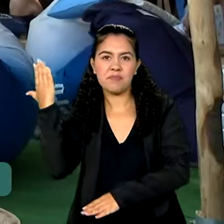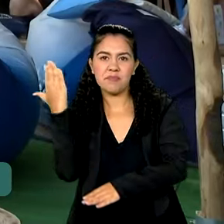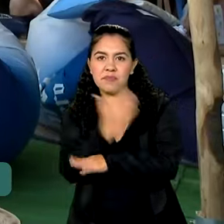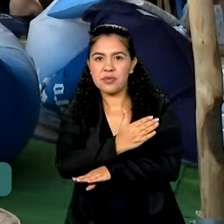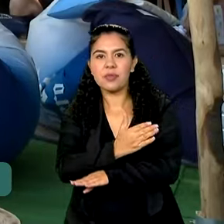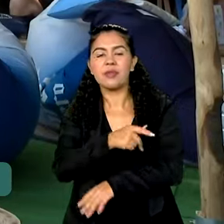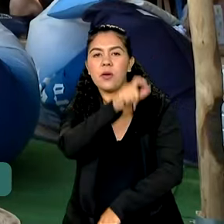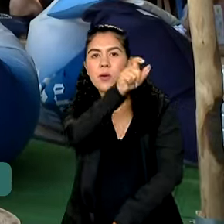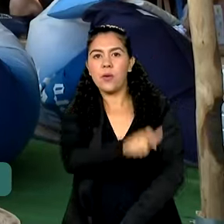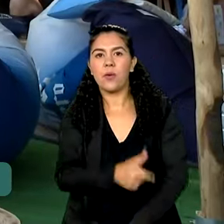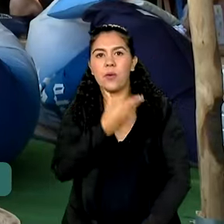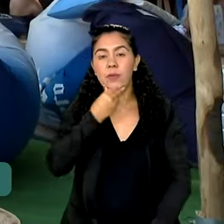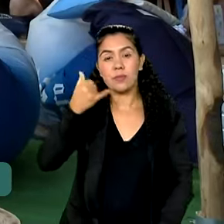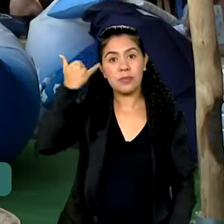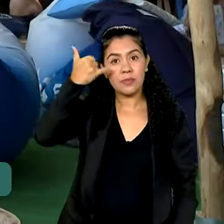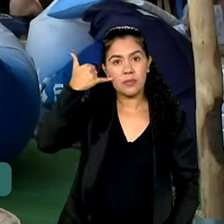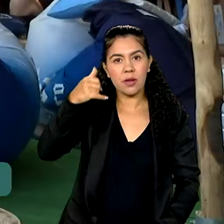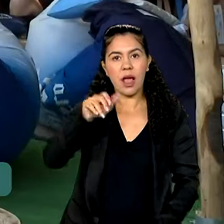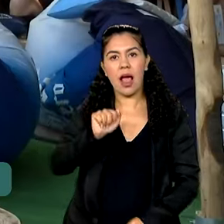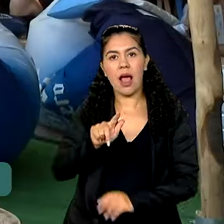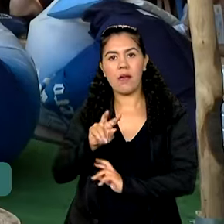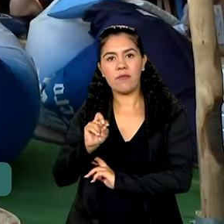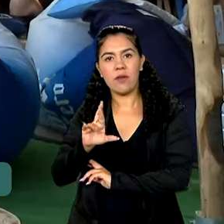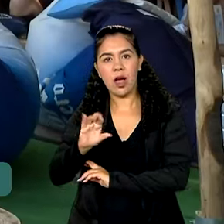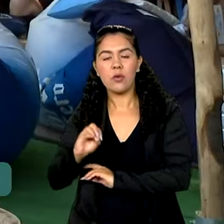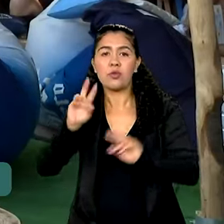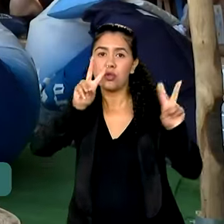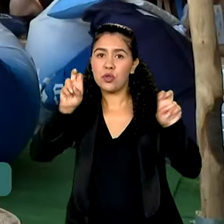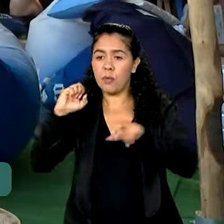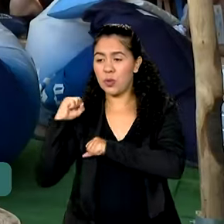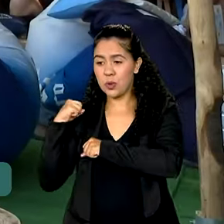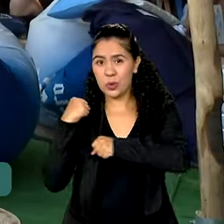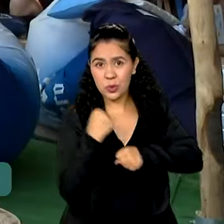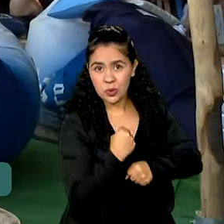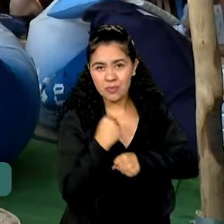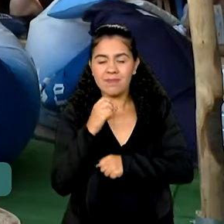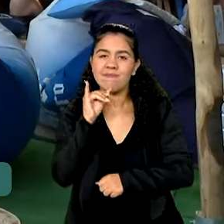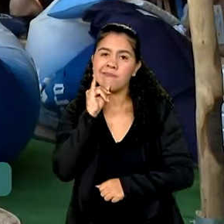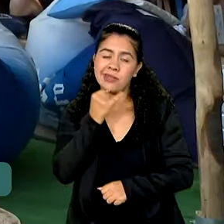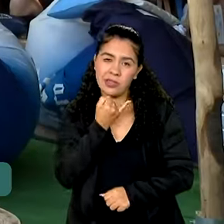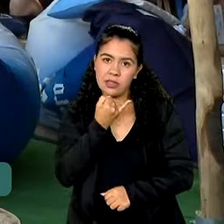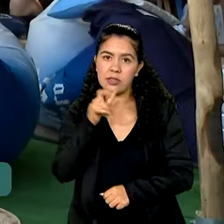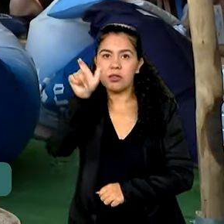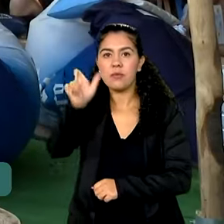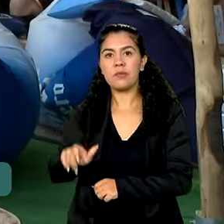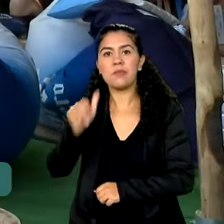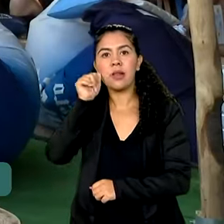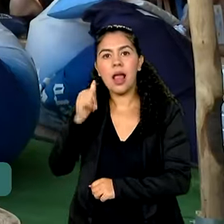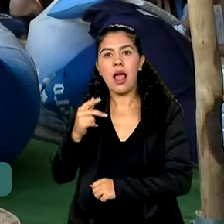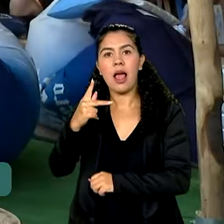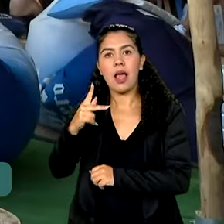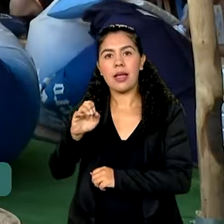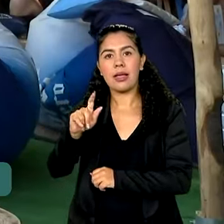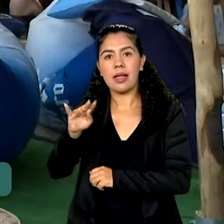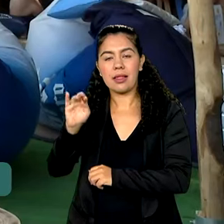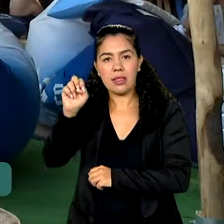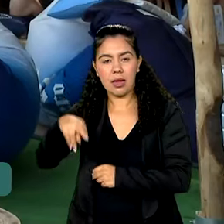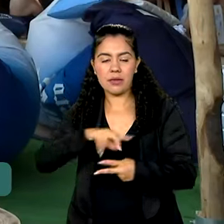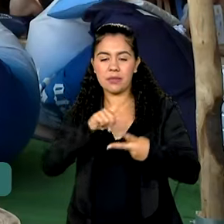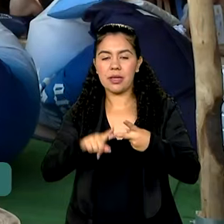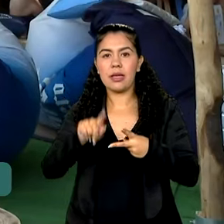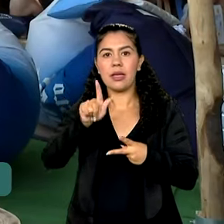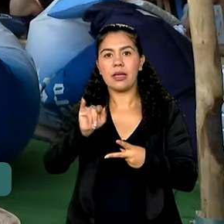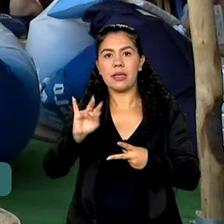espanhol Álvaro Robles. No judô, notícia triste, Karine, a Kathleen Quadros e o Guilherme Schmidt foram eliminados